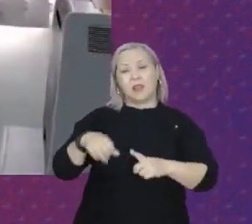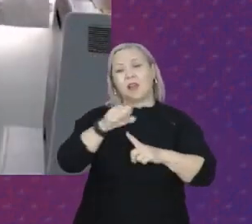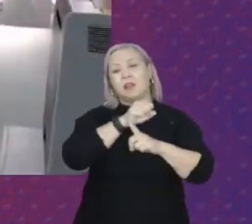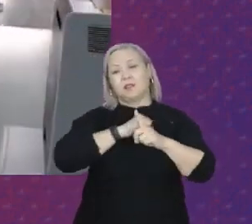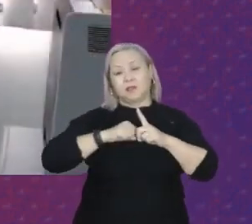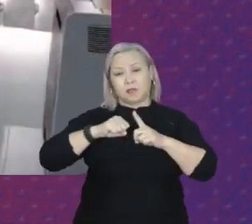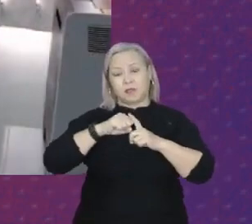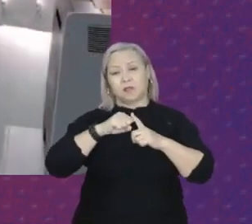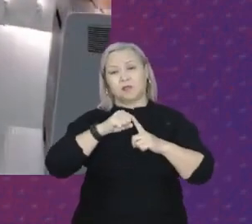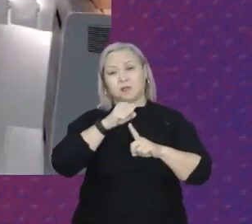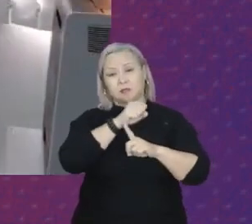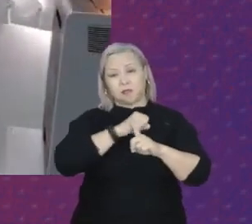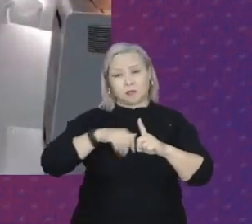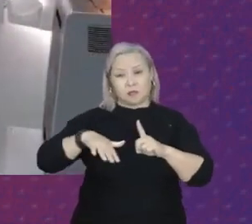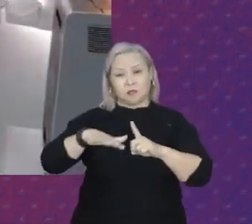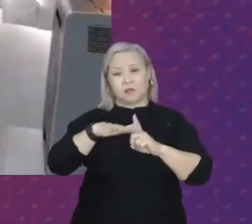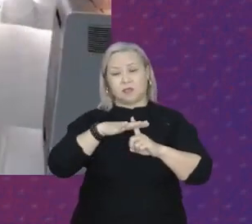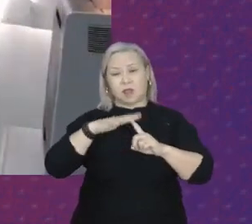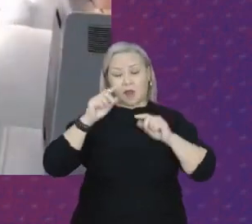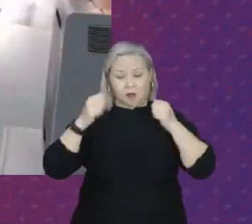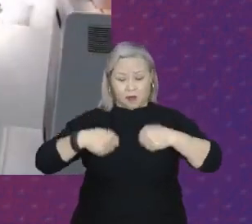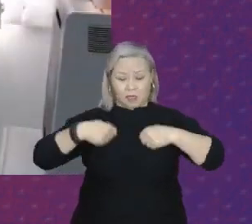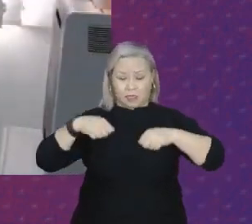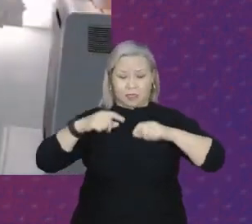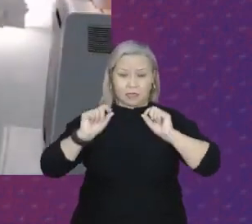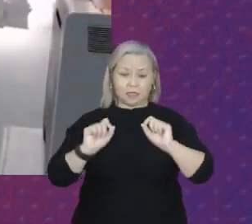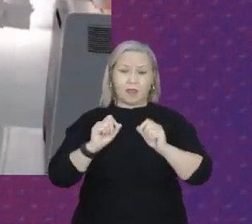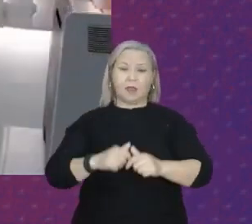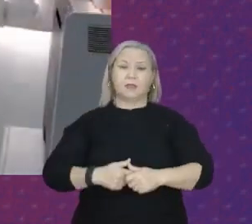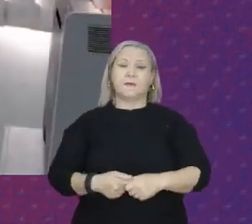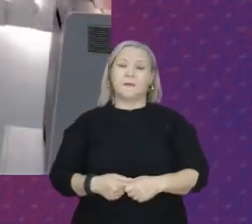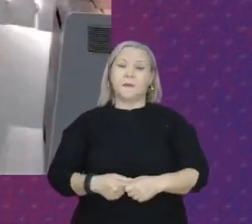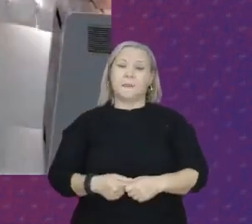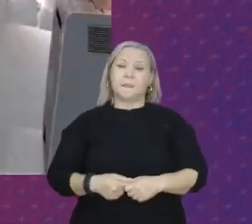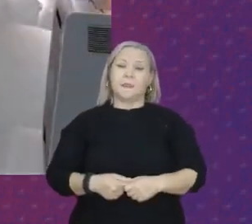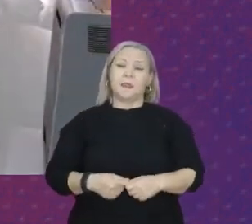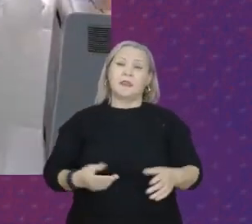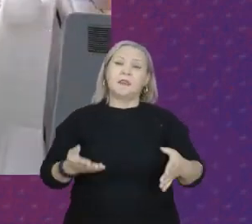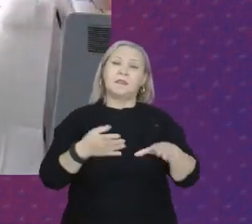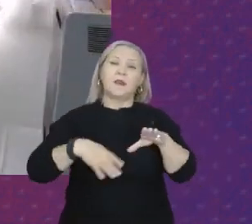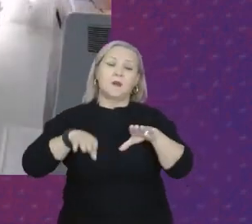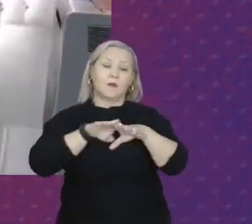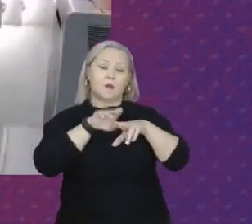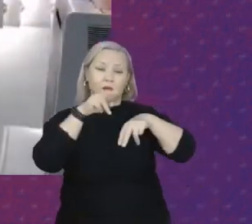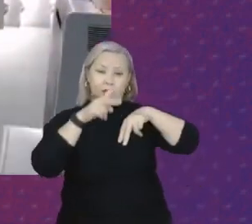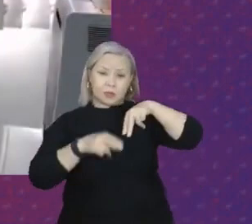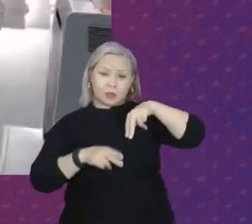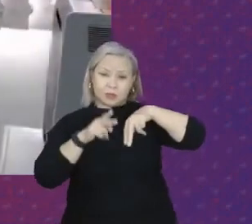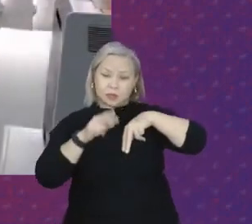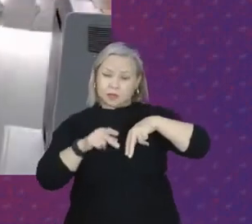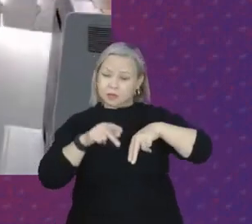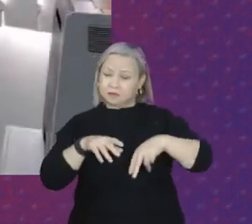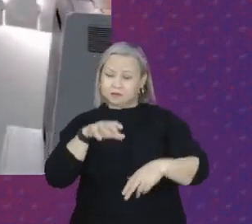social, né, da necessidade de equidade de gênero em todos os campos, tanto